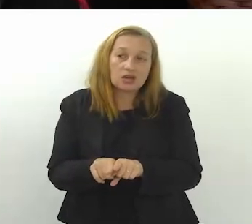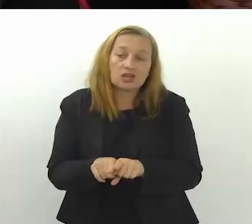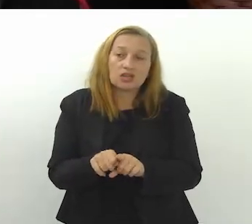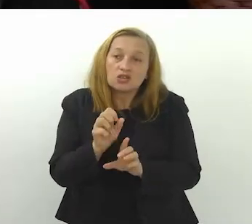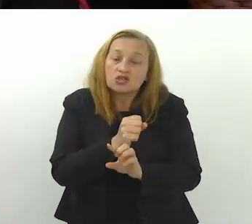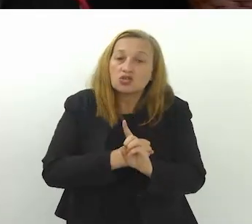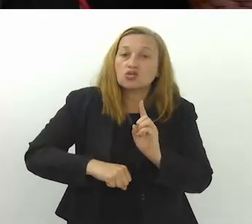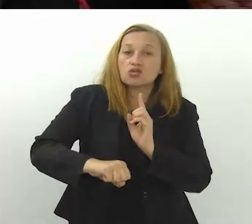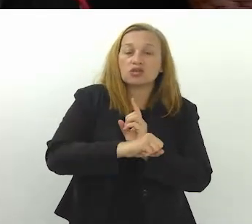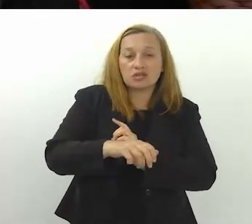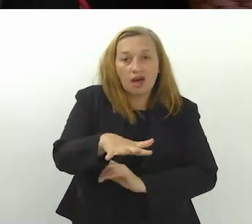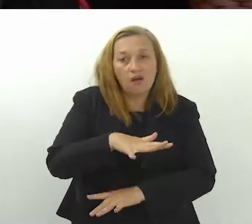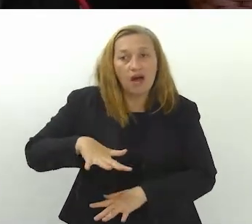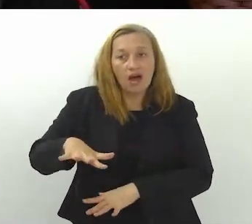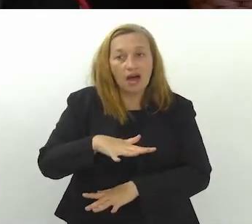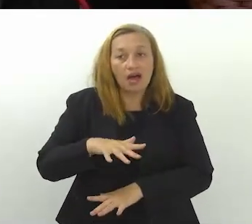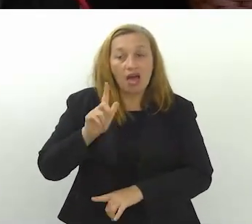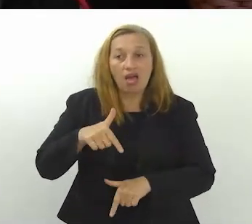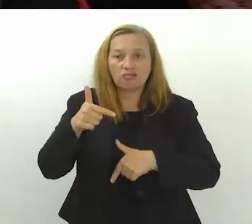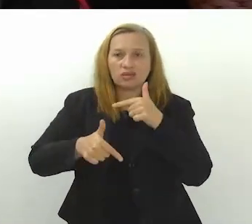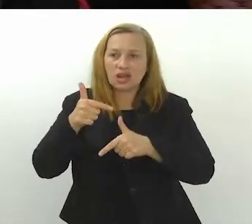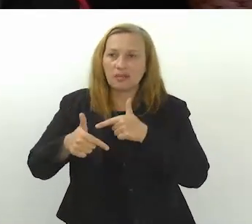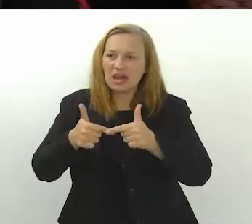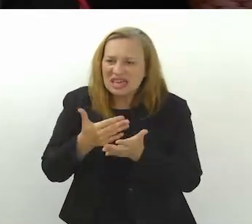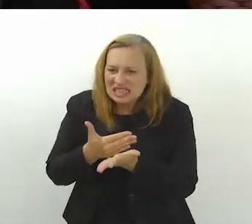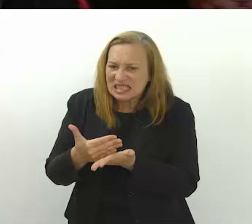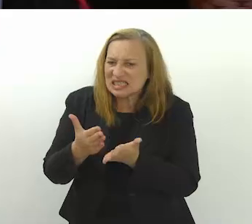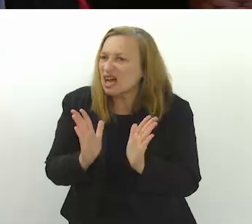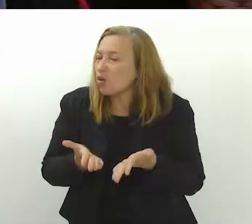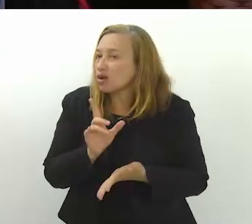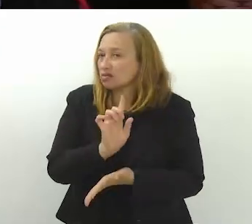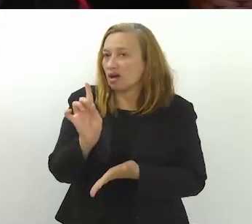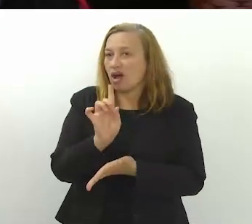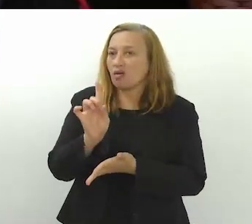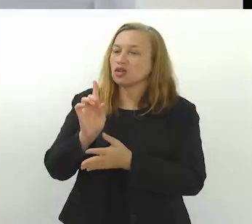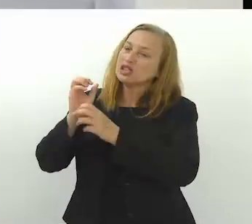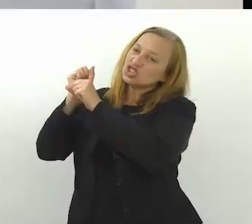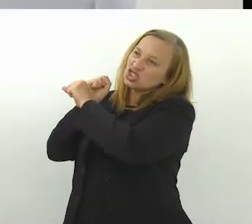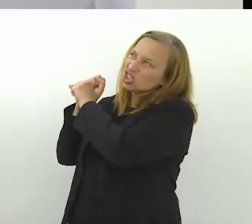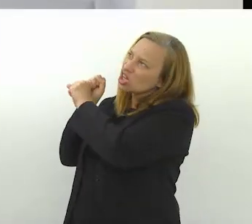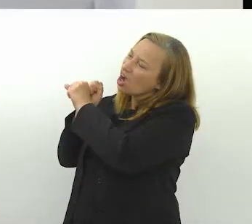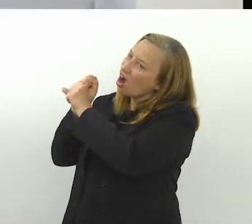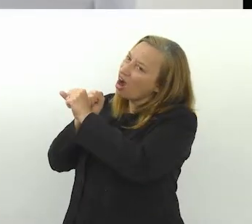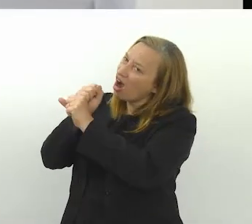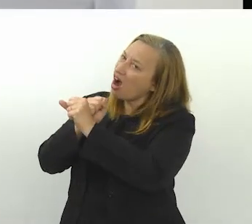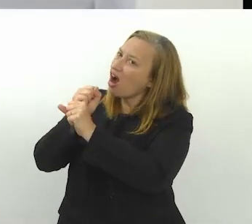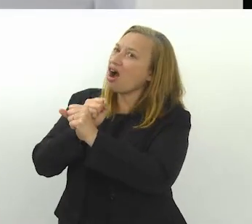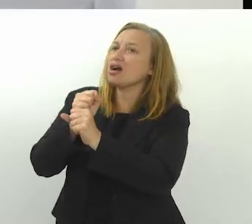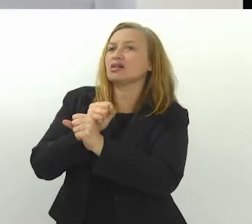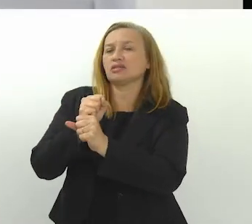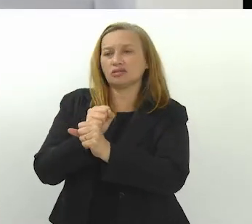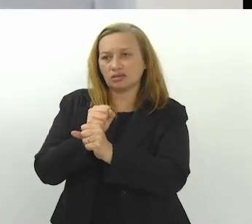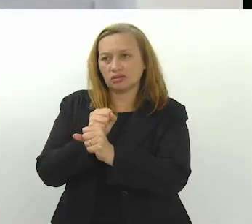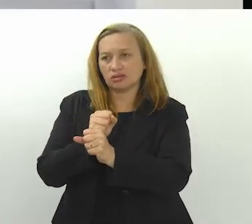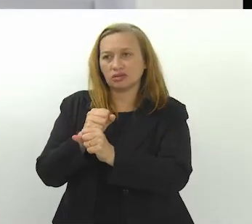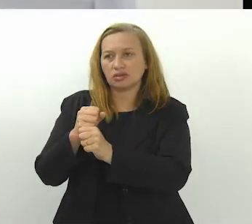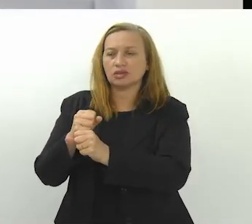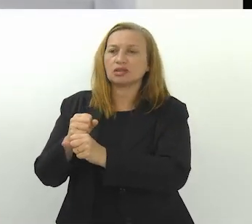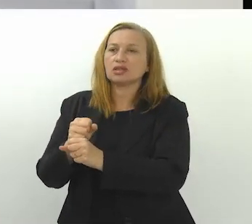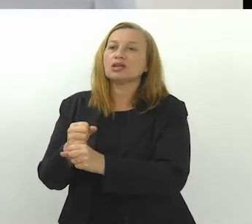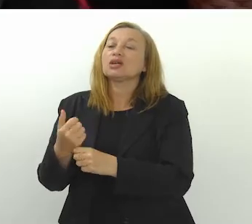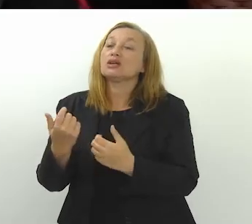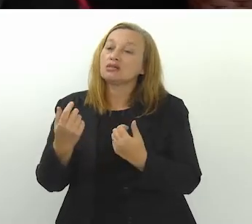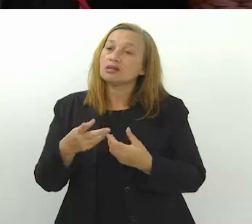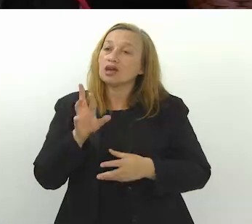área social, né? Porque isso é um trabalho que não vem de agora, conforme o senhor disse. É um trabalho que vem sendo realizado ao longo